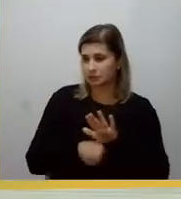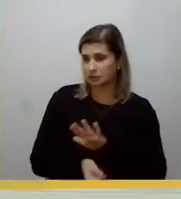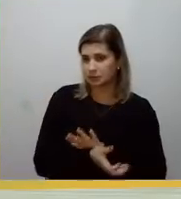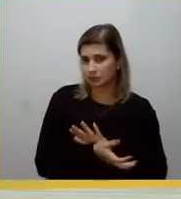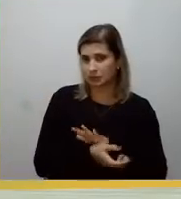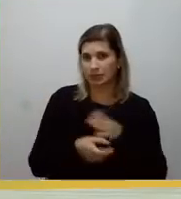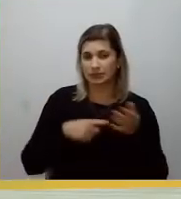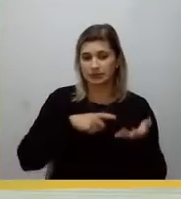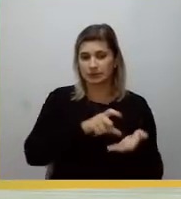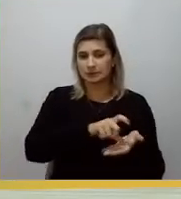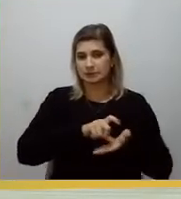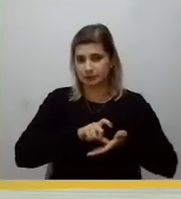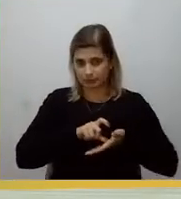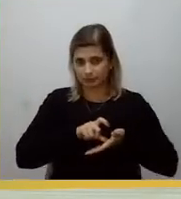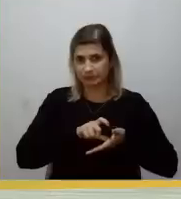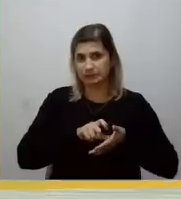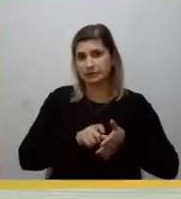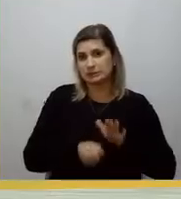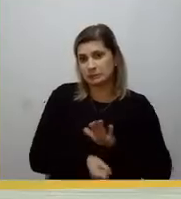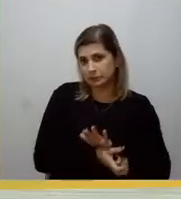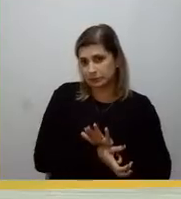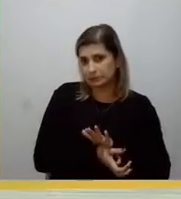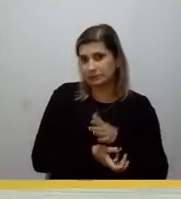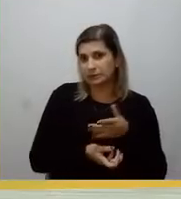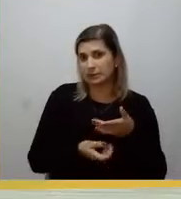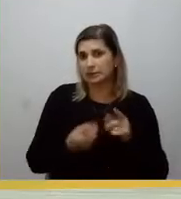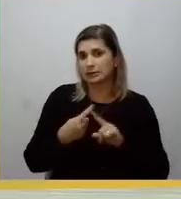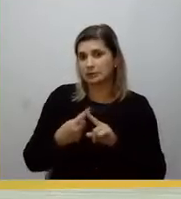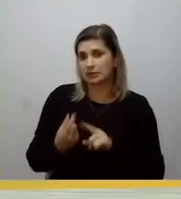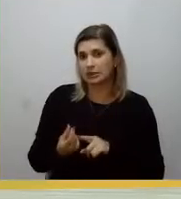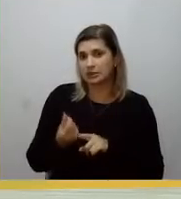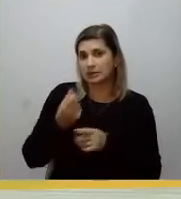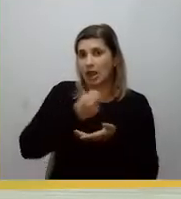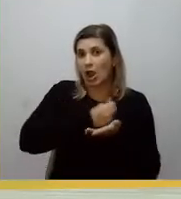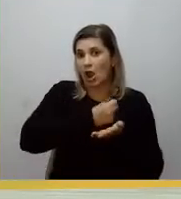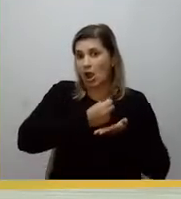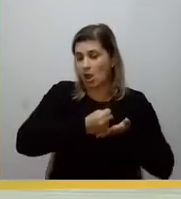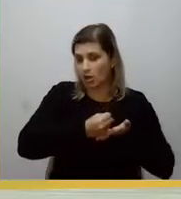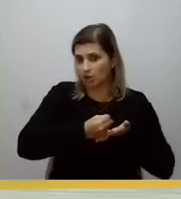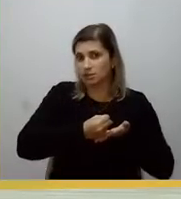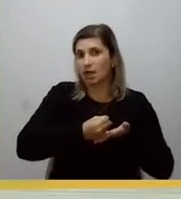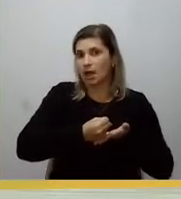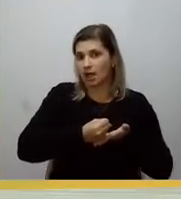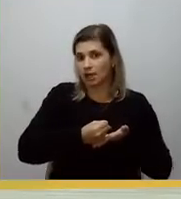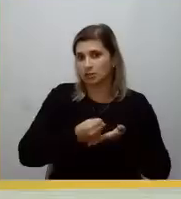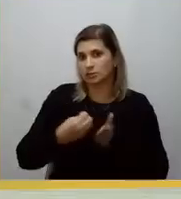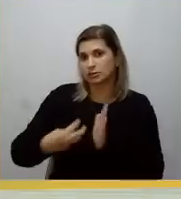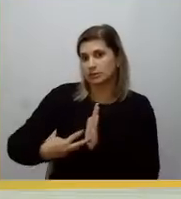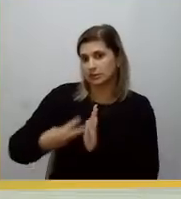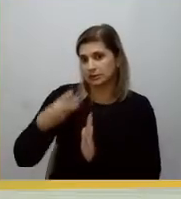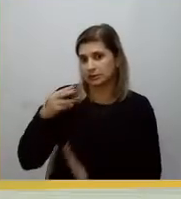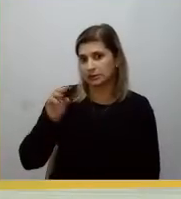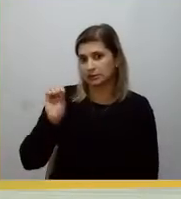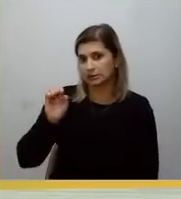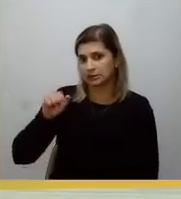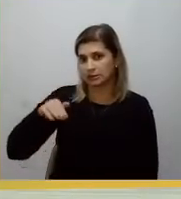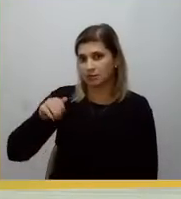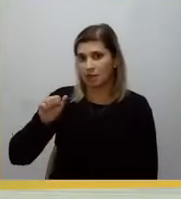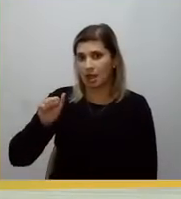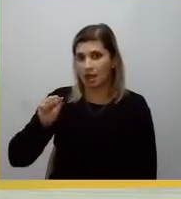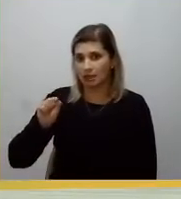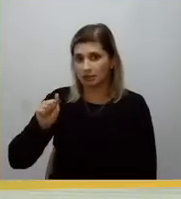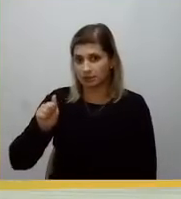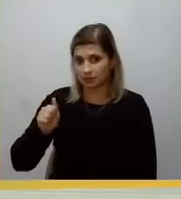propina por conta de superfaturamento em contratos, na época, com uma das terceirizadas da CEMASA. Atualmente, o prefeito